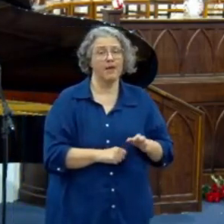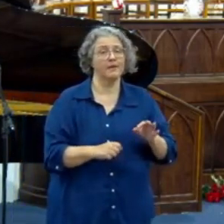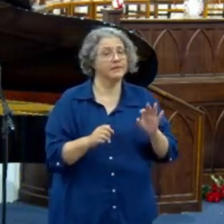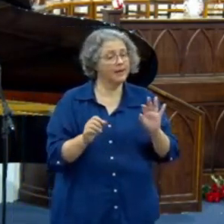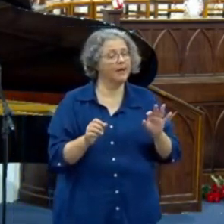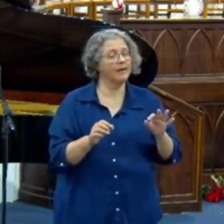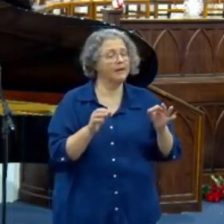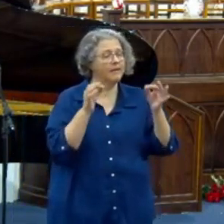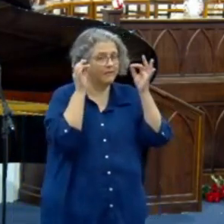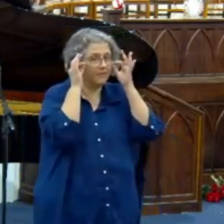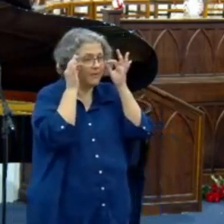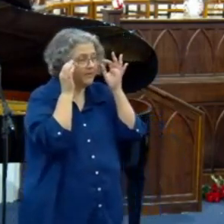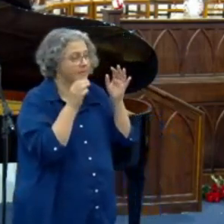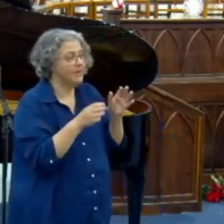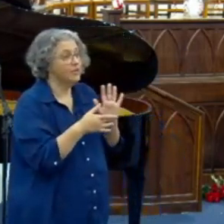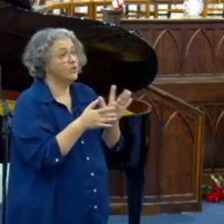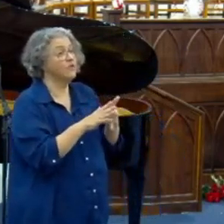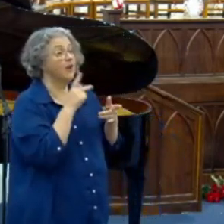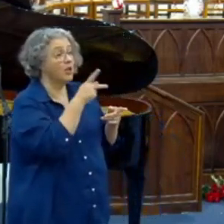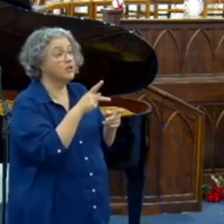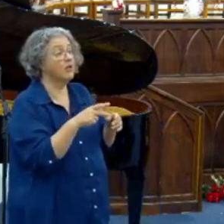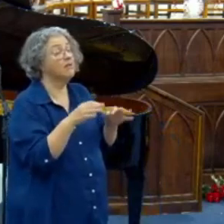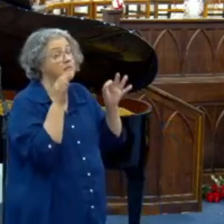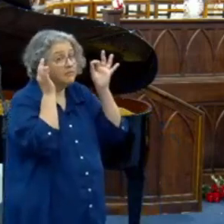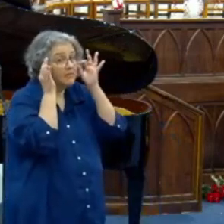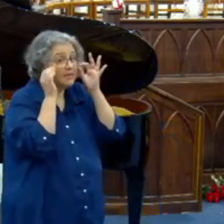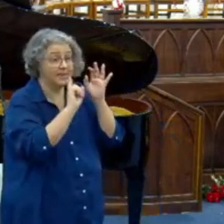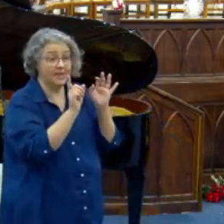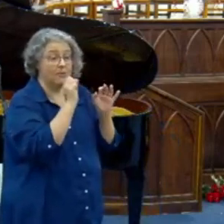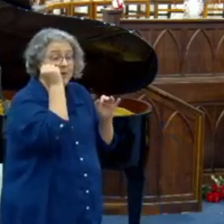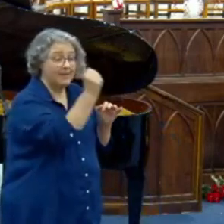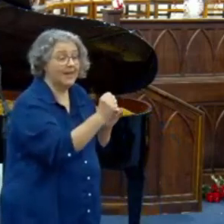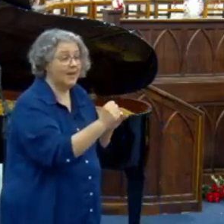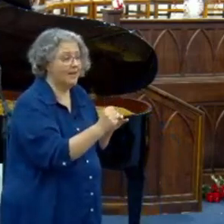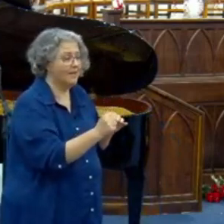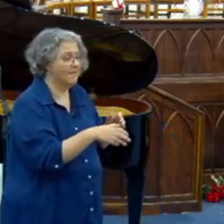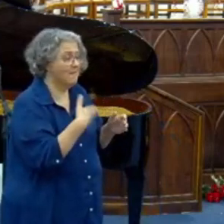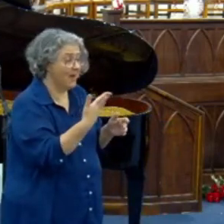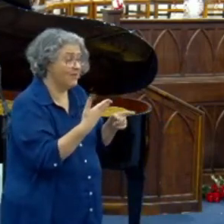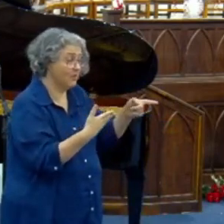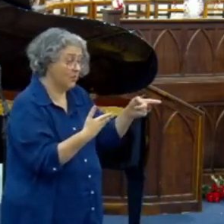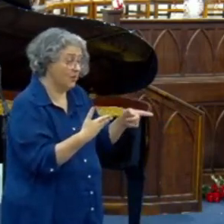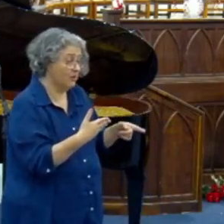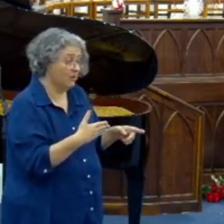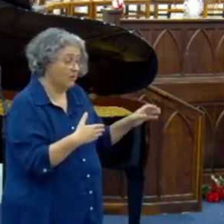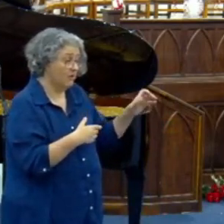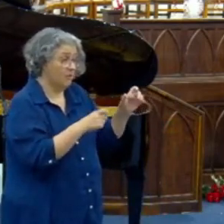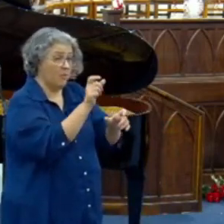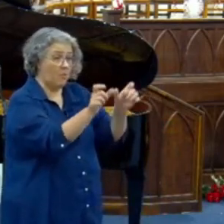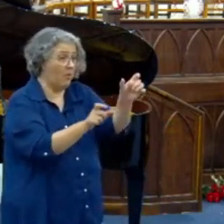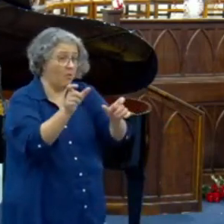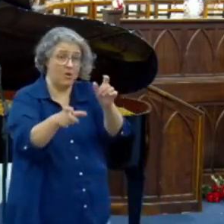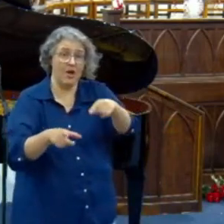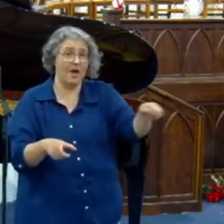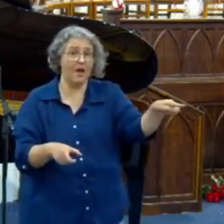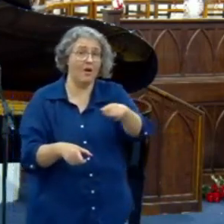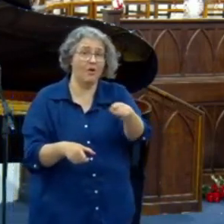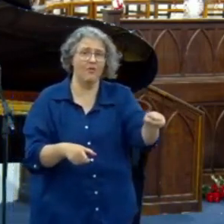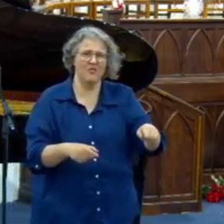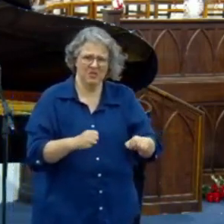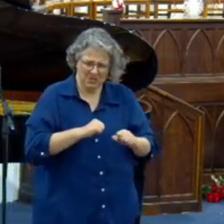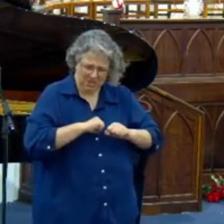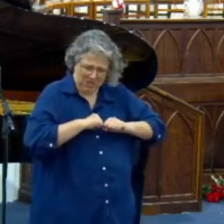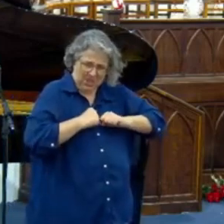dito, não matarás, eu lhes digo, quando qualquer um de vós odiar alguém no seu coração, já